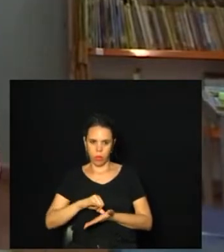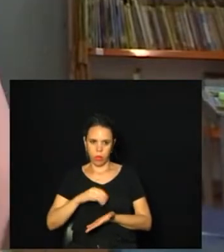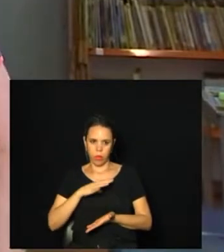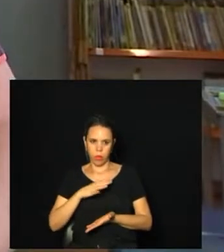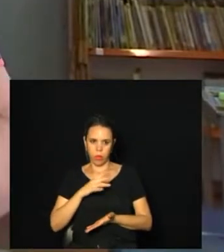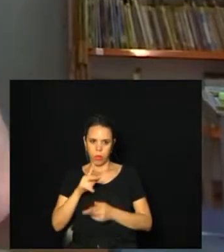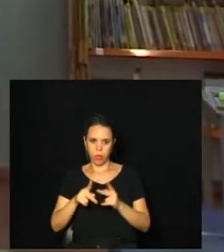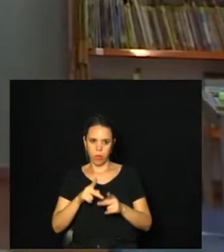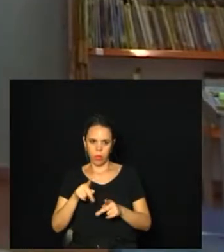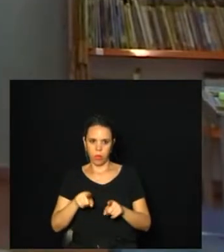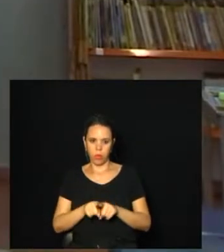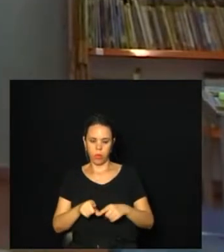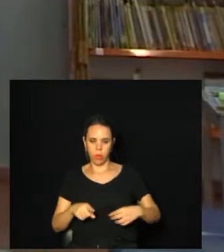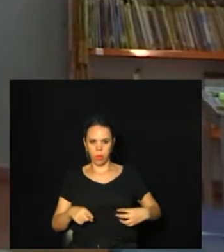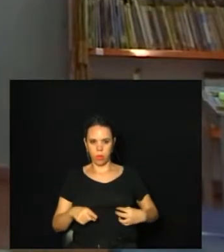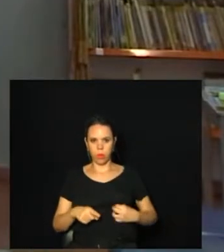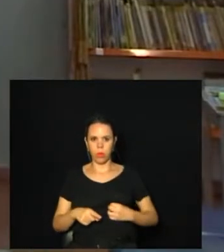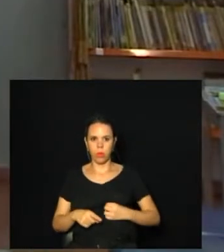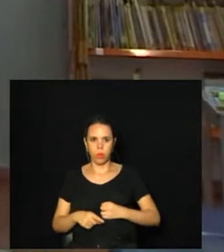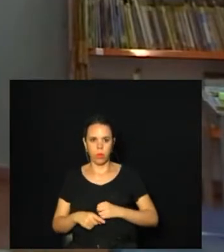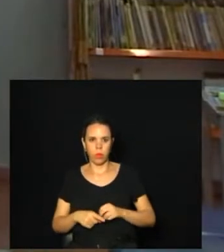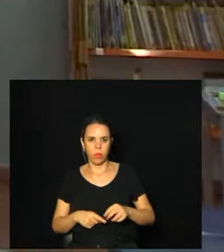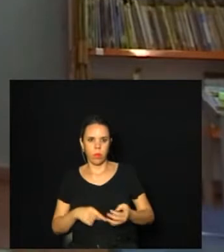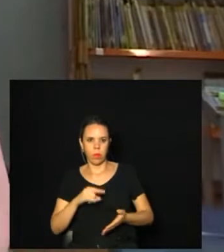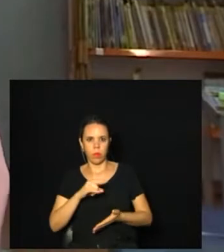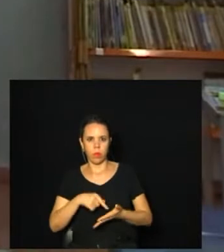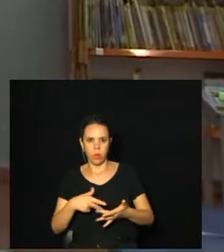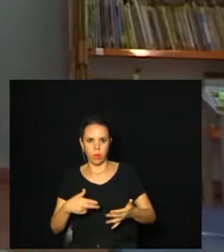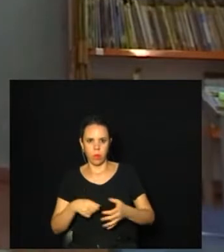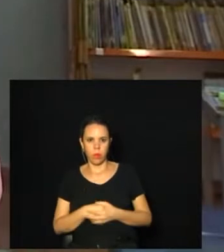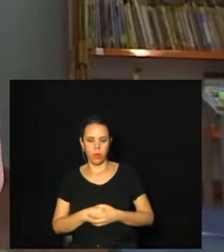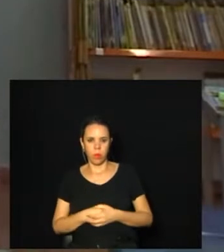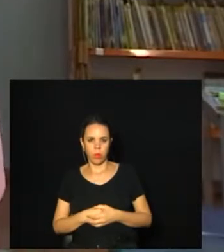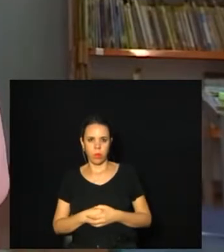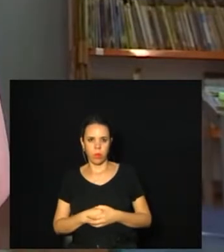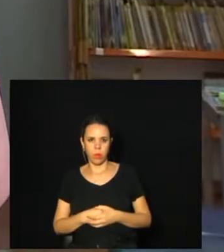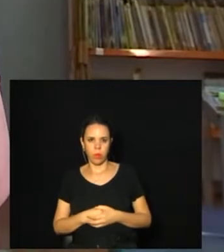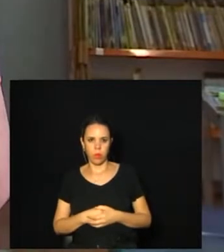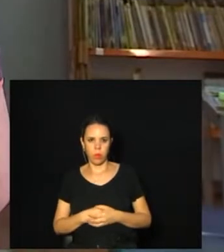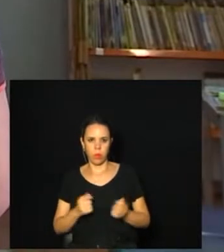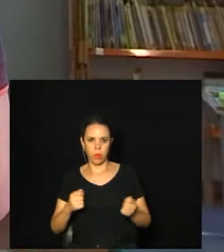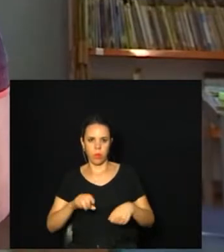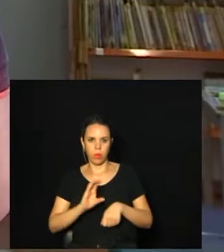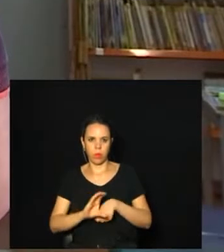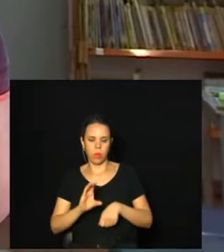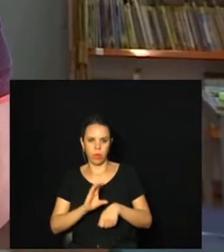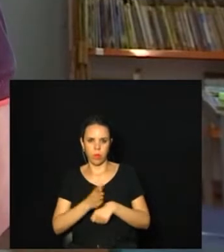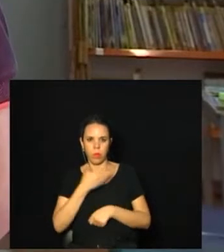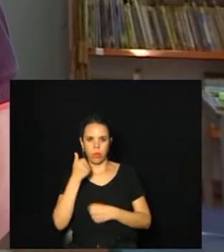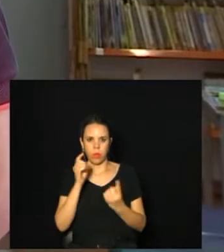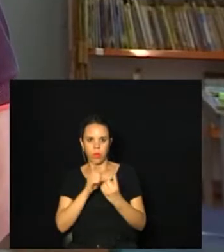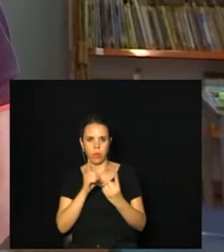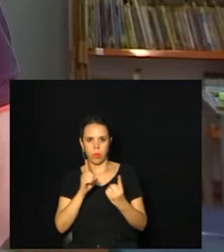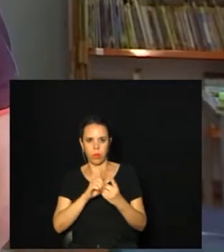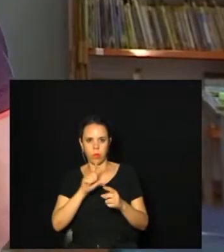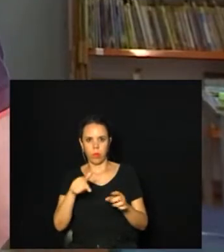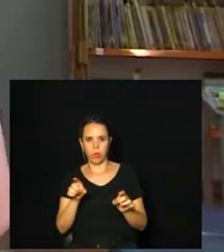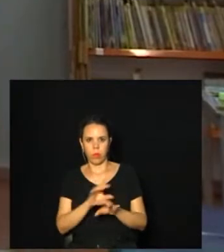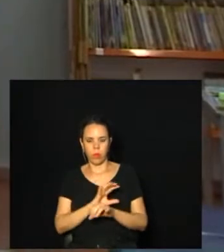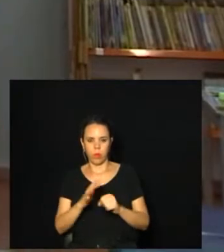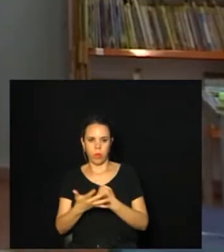os bibliotecários também revitalizando a questão dos documentos e capacitando também para o melhor atendimento após